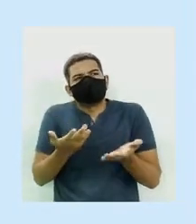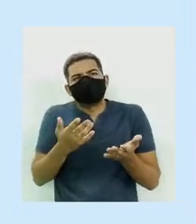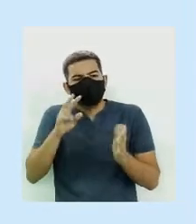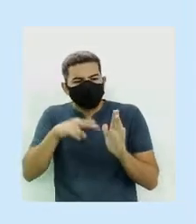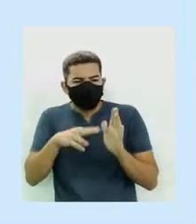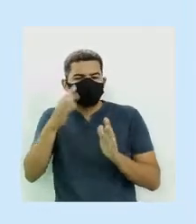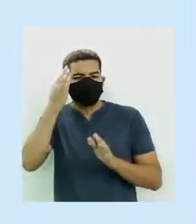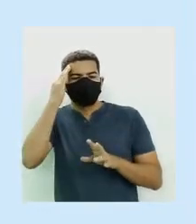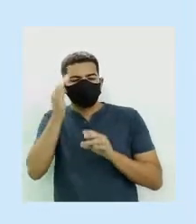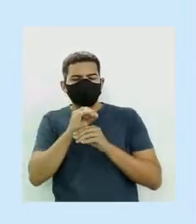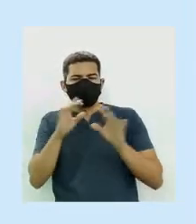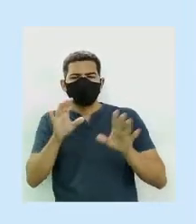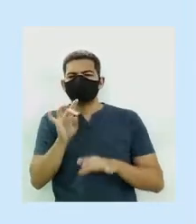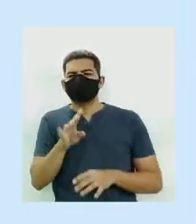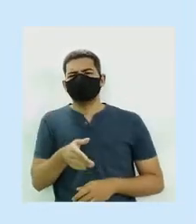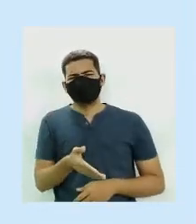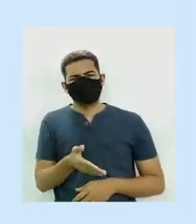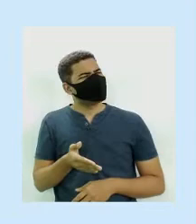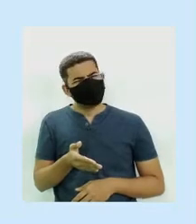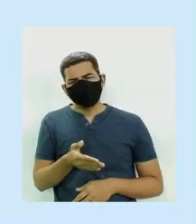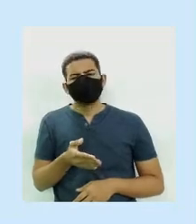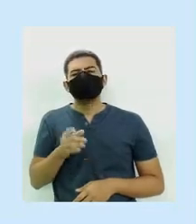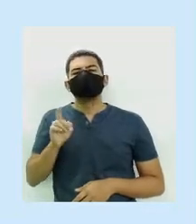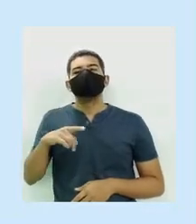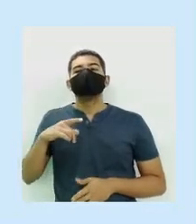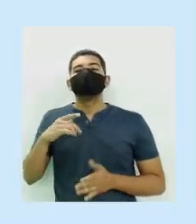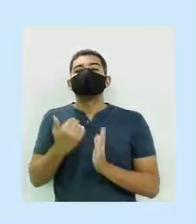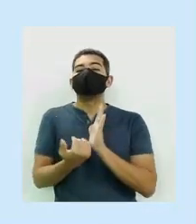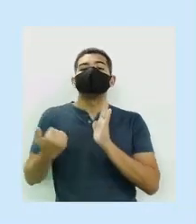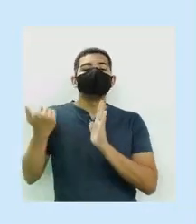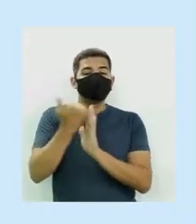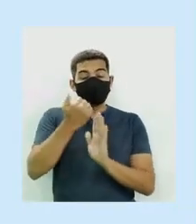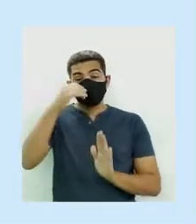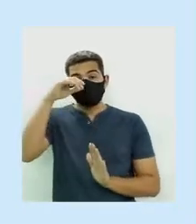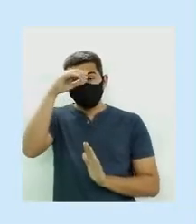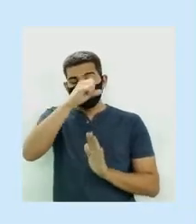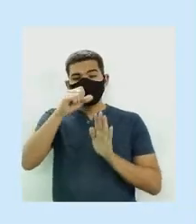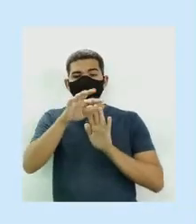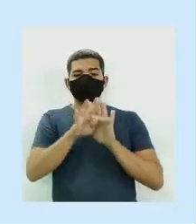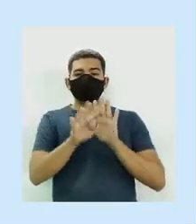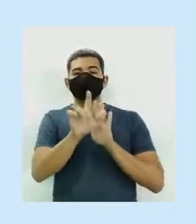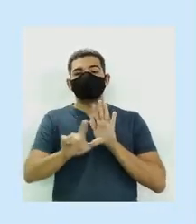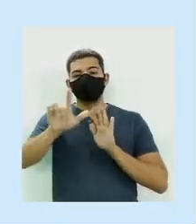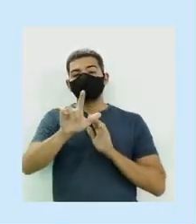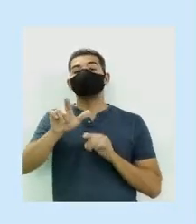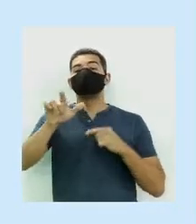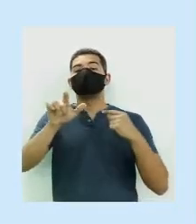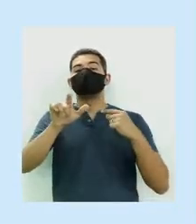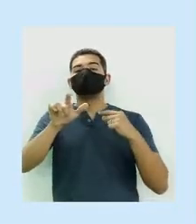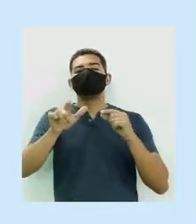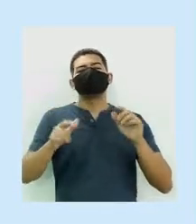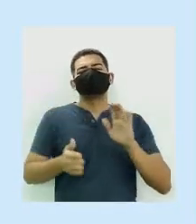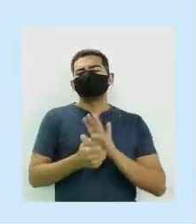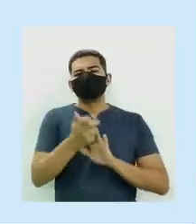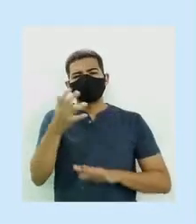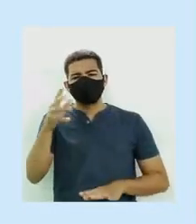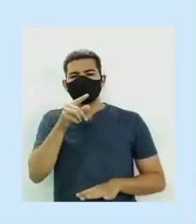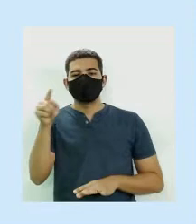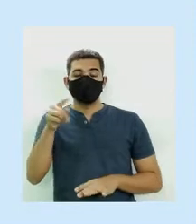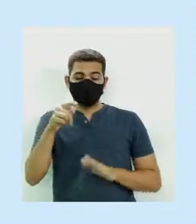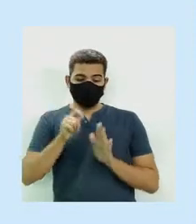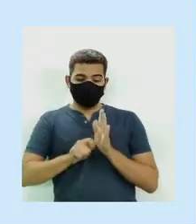está escrito ali. A gente vai ver com esses textos literários que muitas vezes o autor brinca com